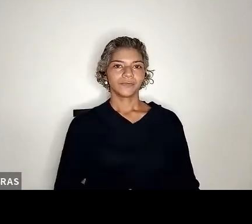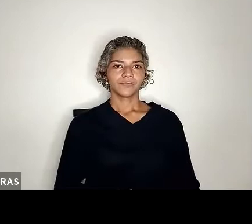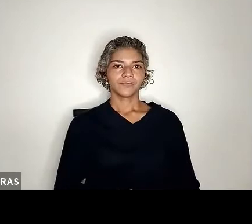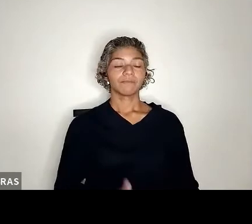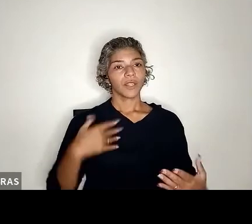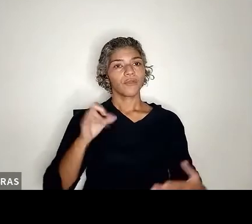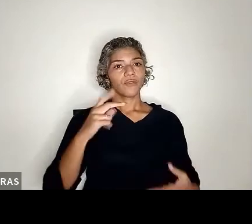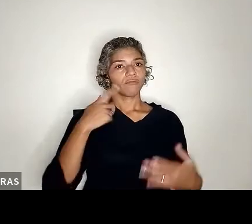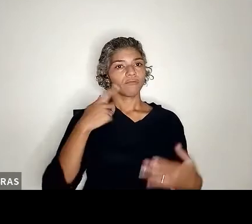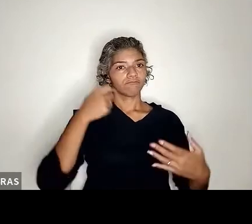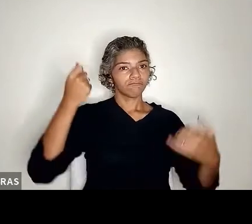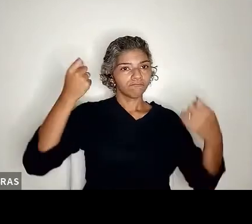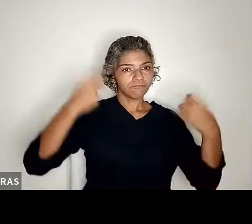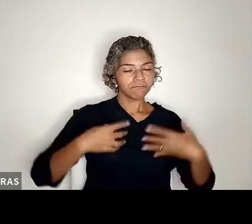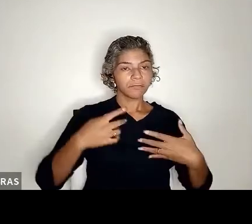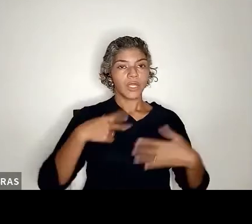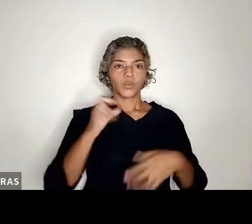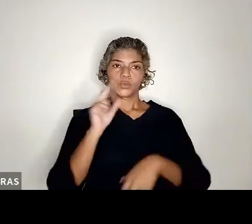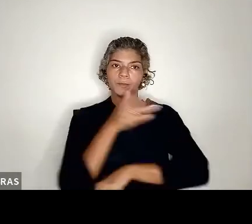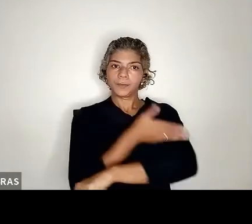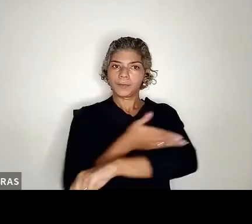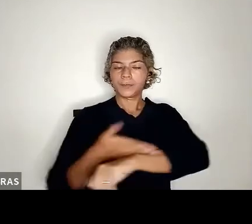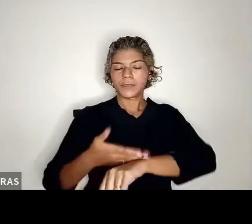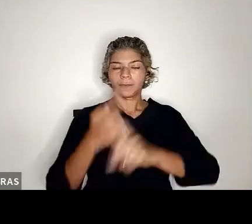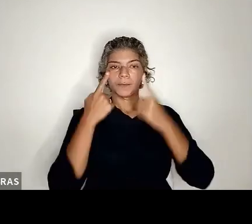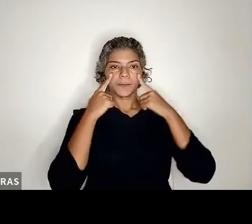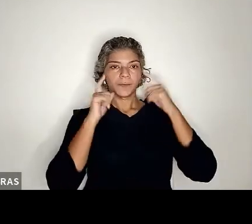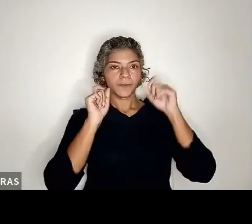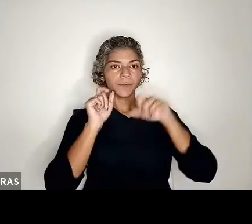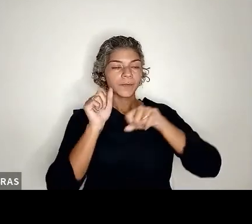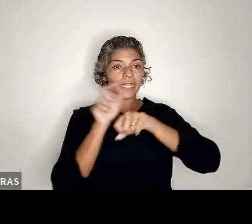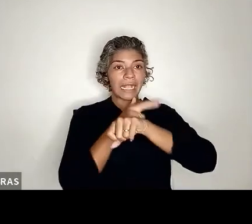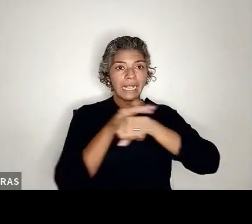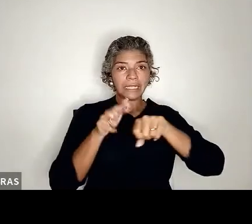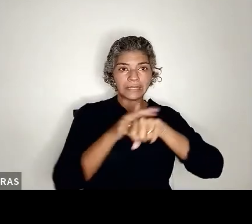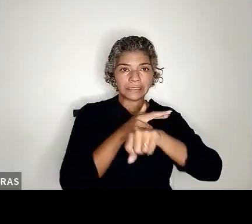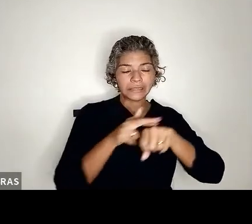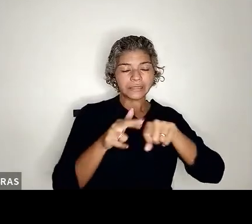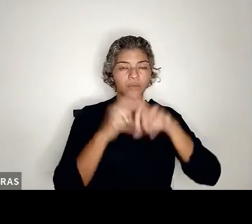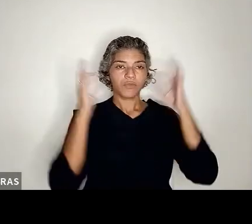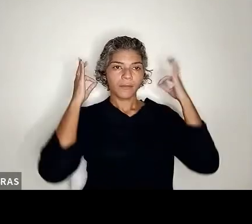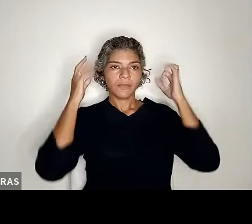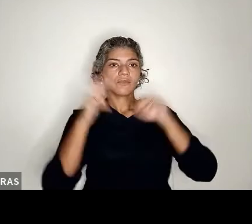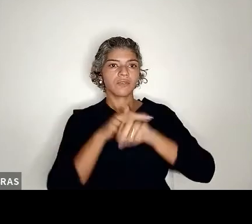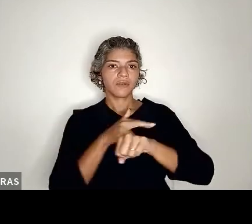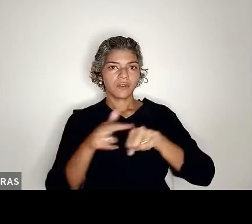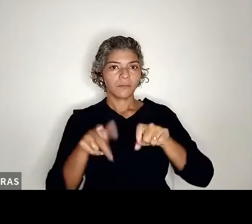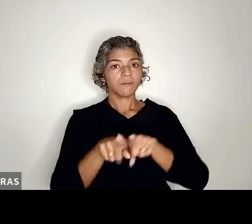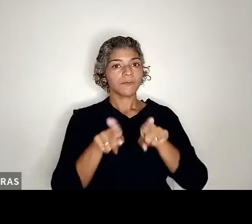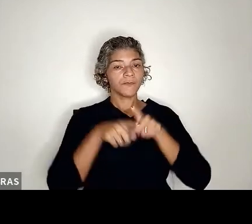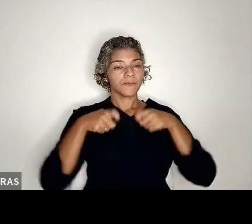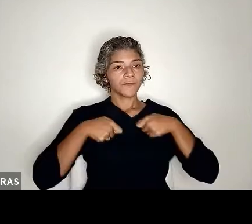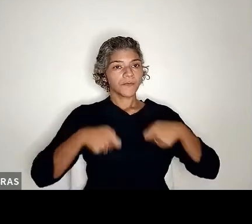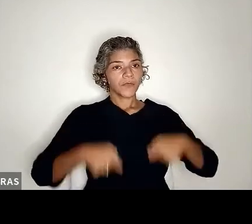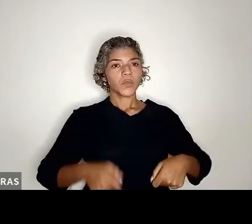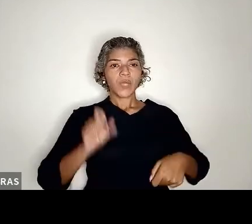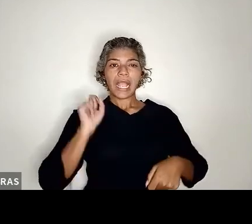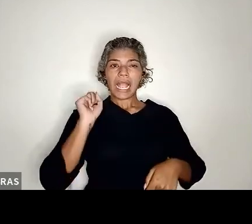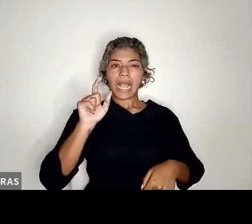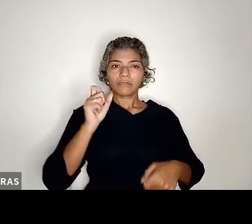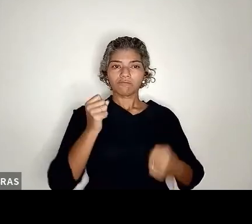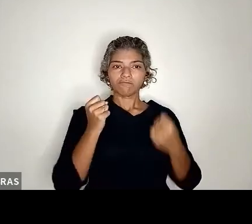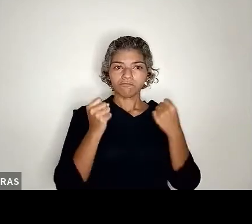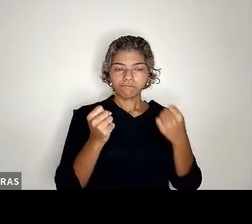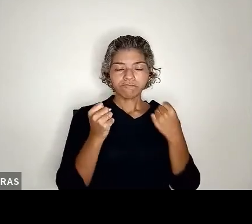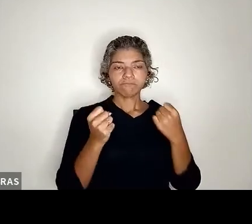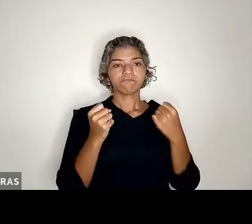sou branca, tenho olhos e cabelos castanhos, eu estou usando uma blusa azul marinho, de malha, com uma